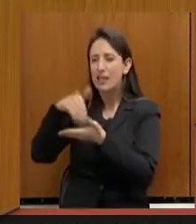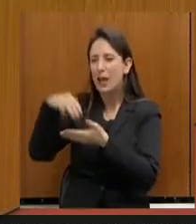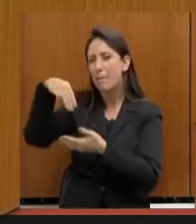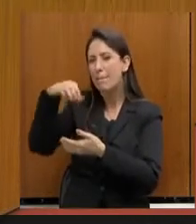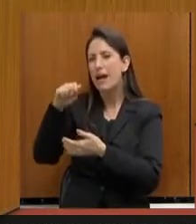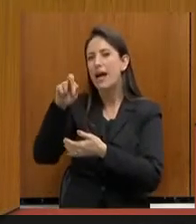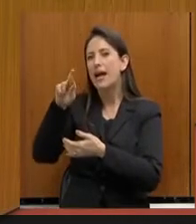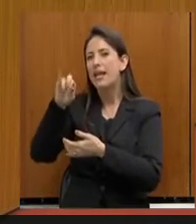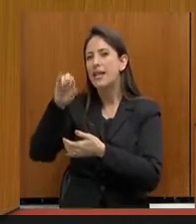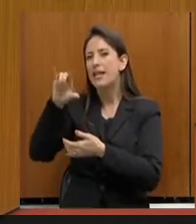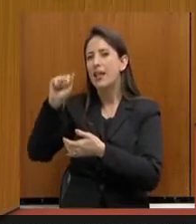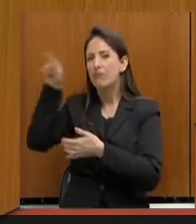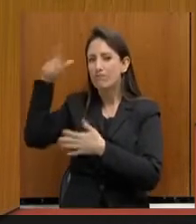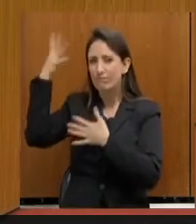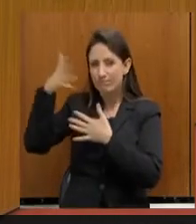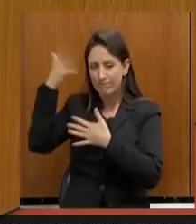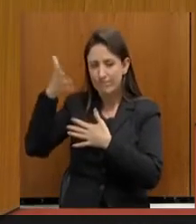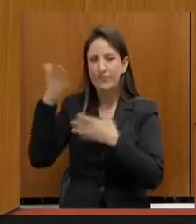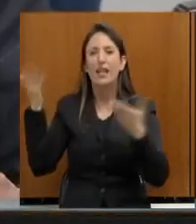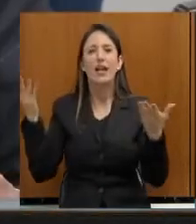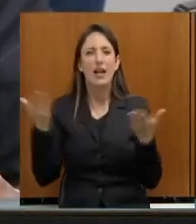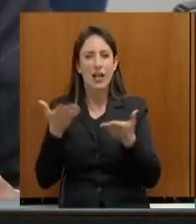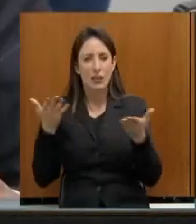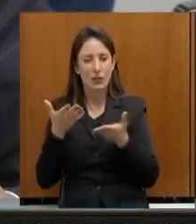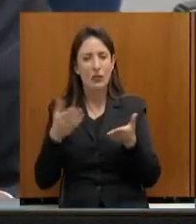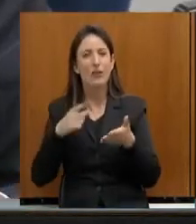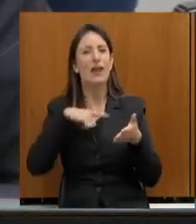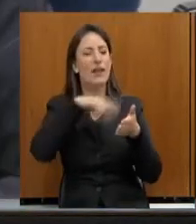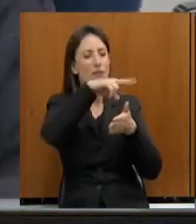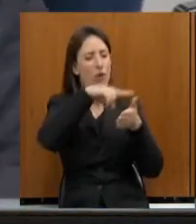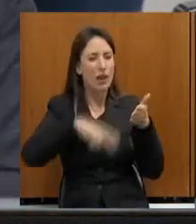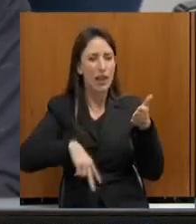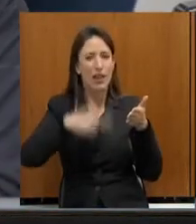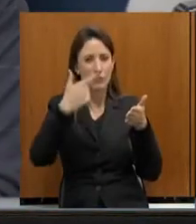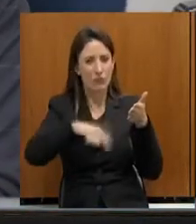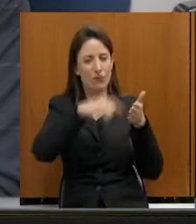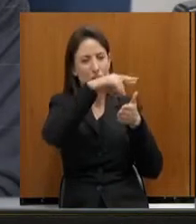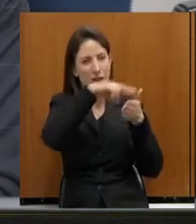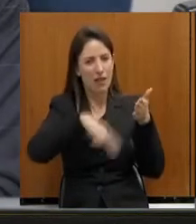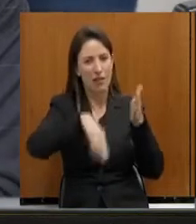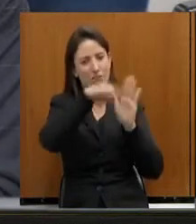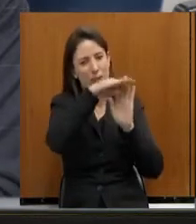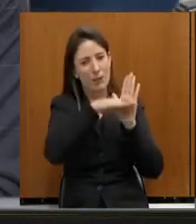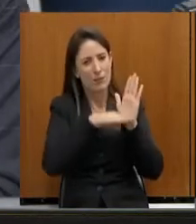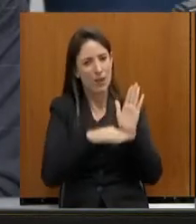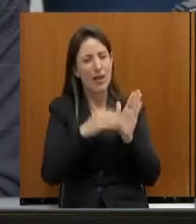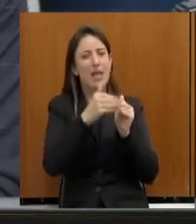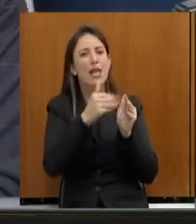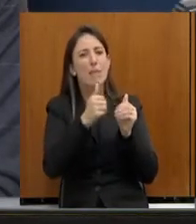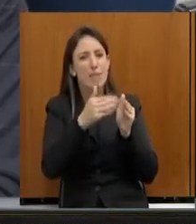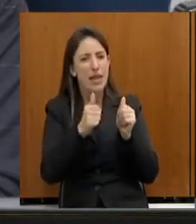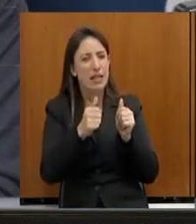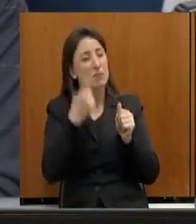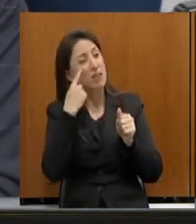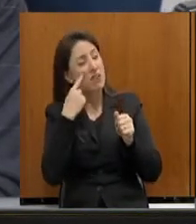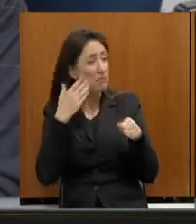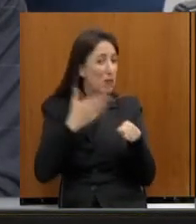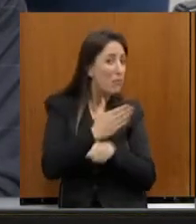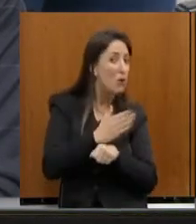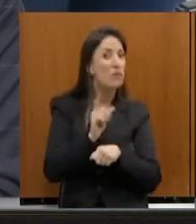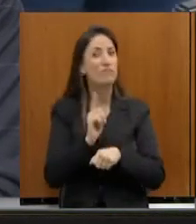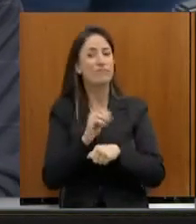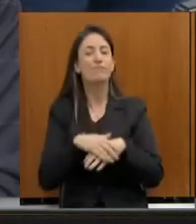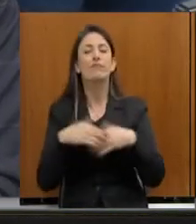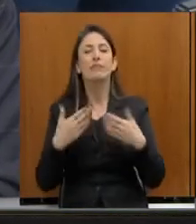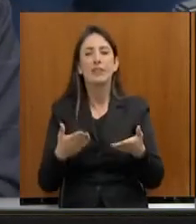eu vou passar as leituras dos requerimentos para procurar aprovação é relato aqui que é a